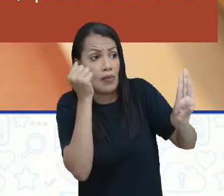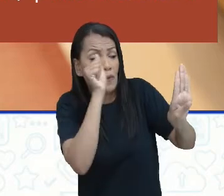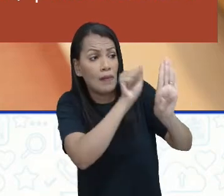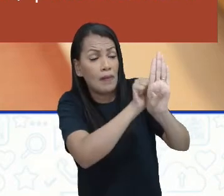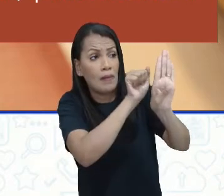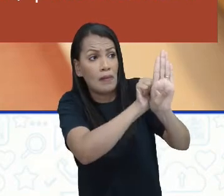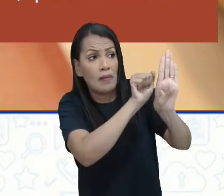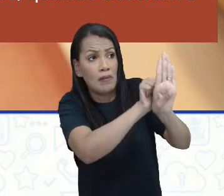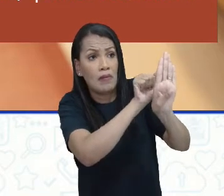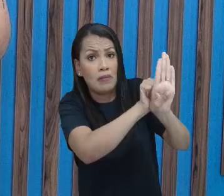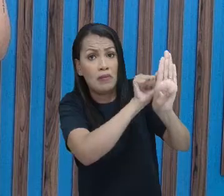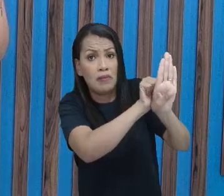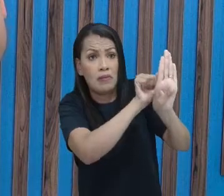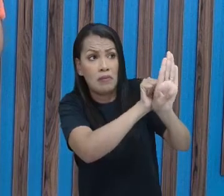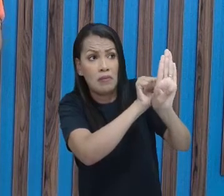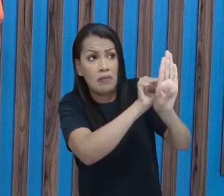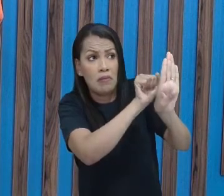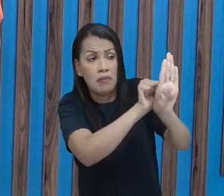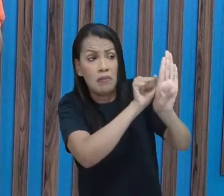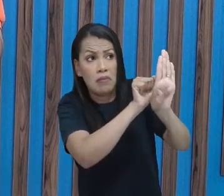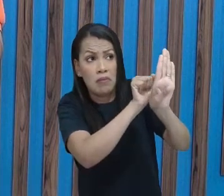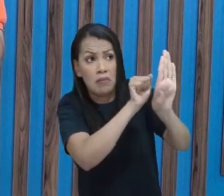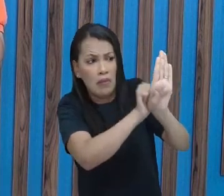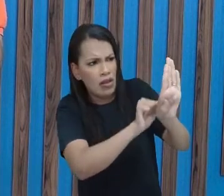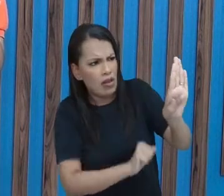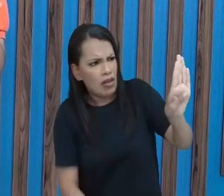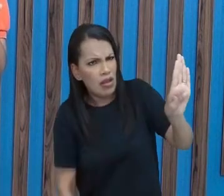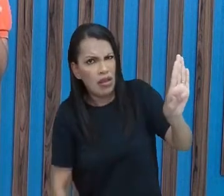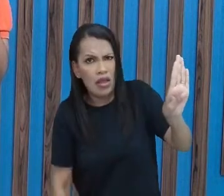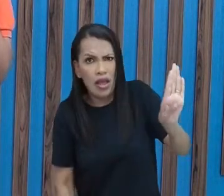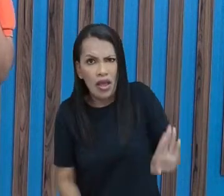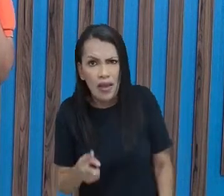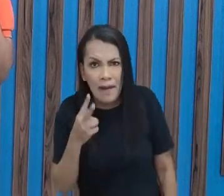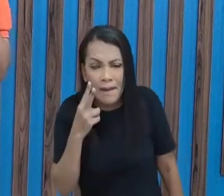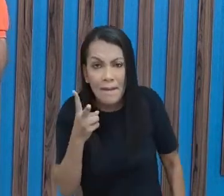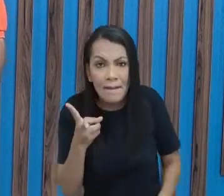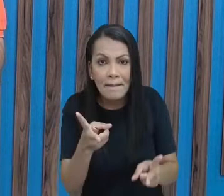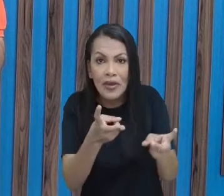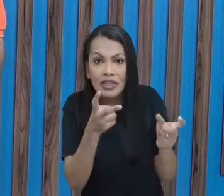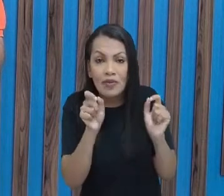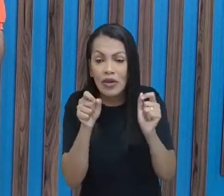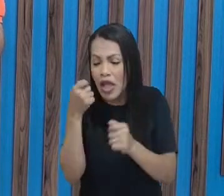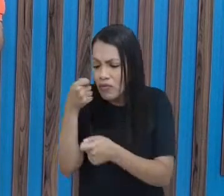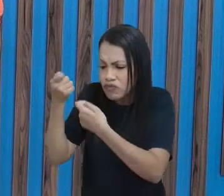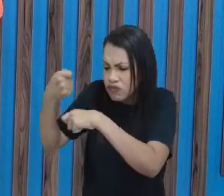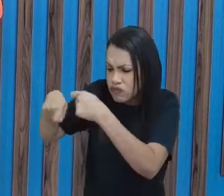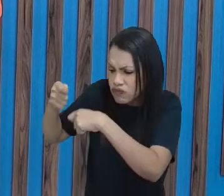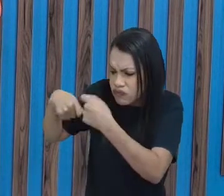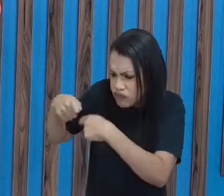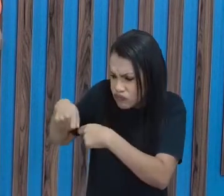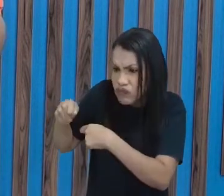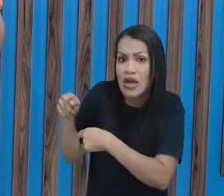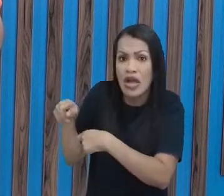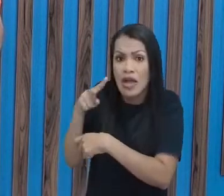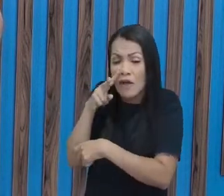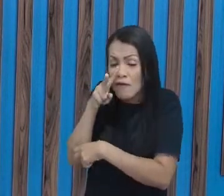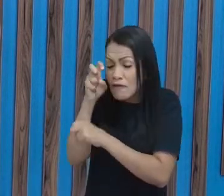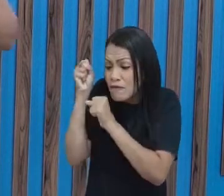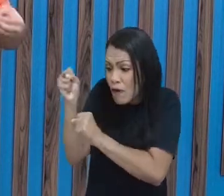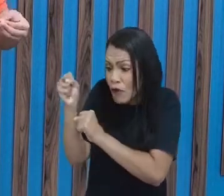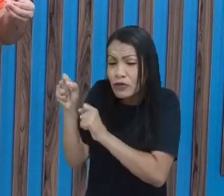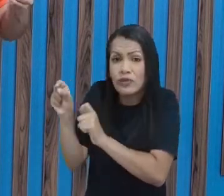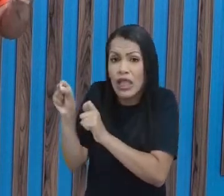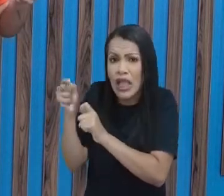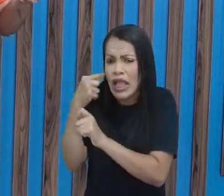toque. Alguém bateu na porta. Então perceba que nesse momento, o poder de criação dela era tão forte que ela conseguiu criar